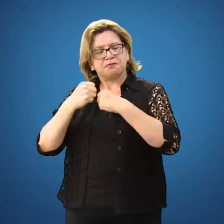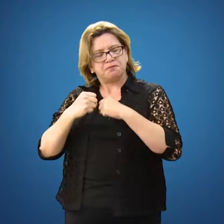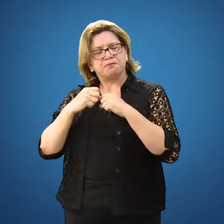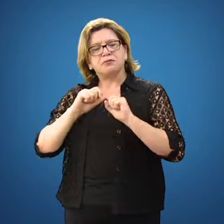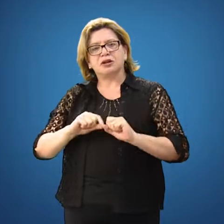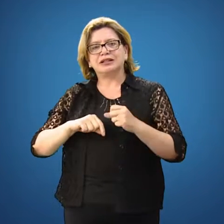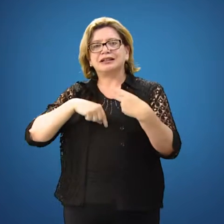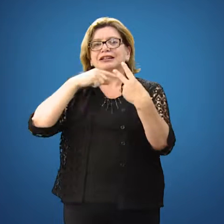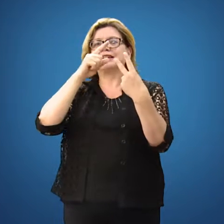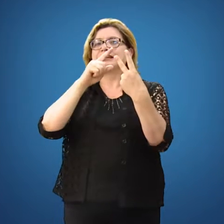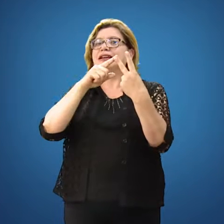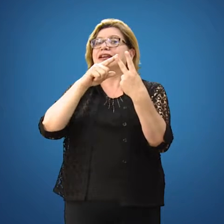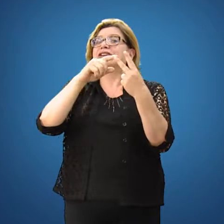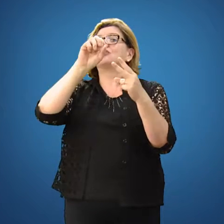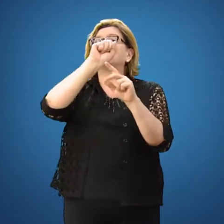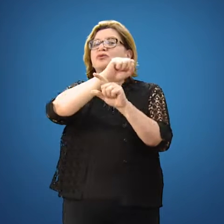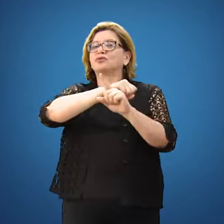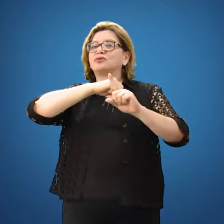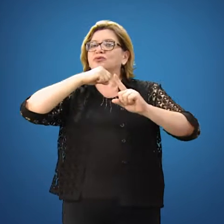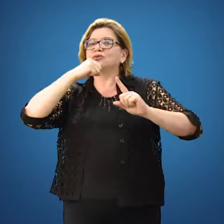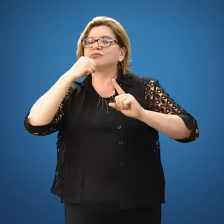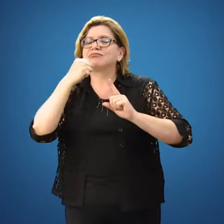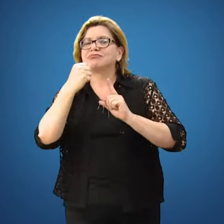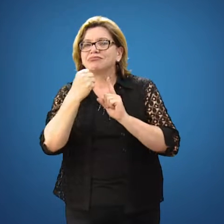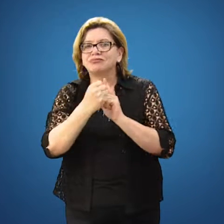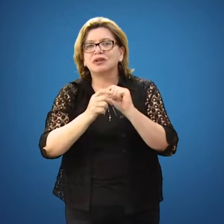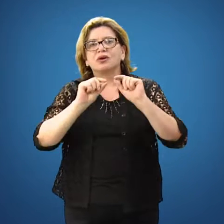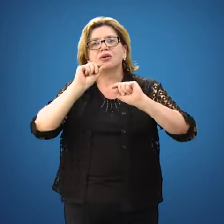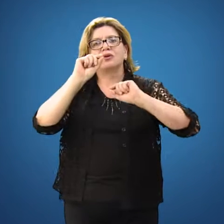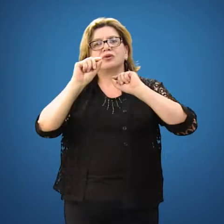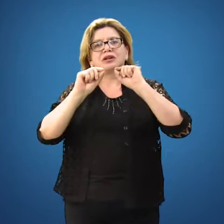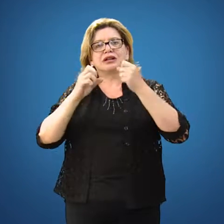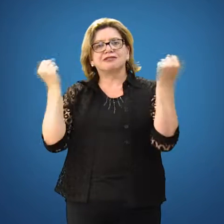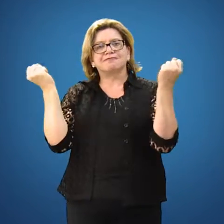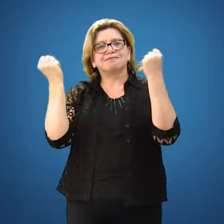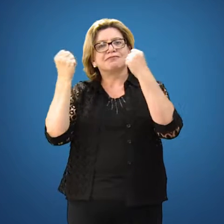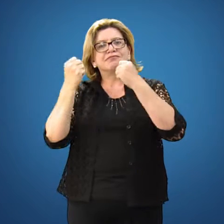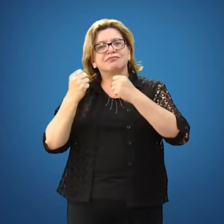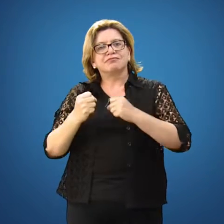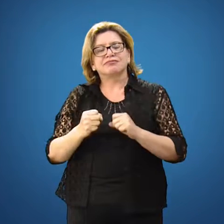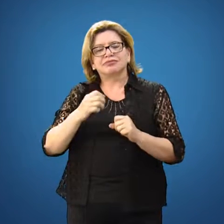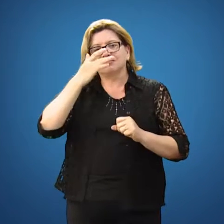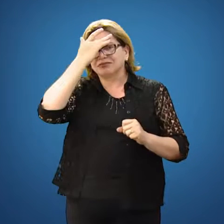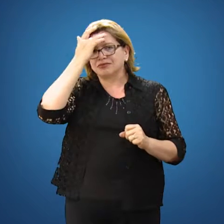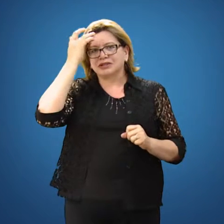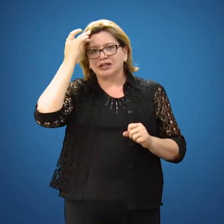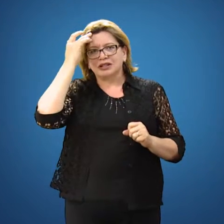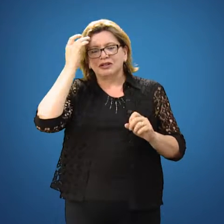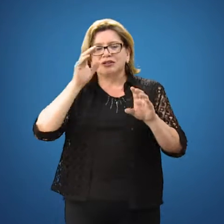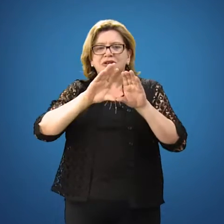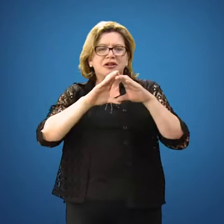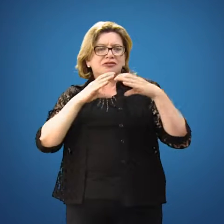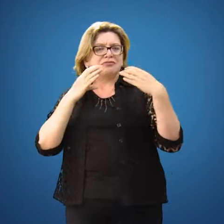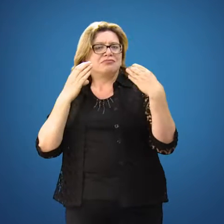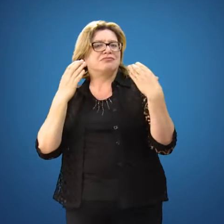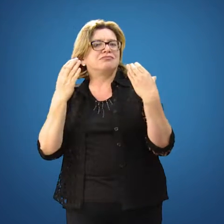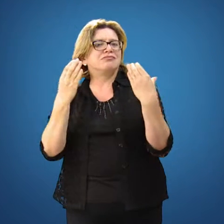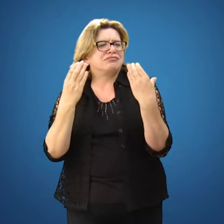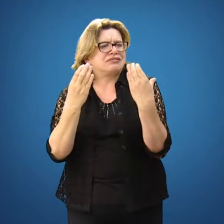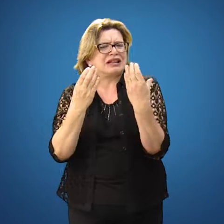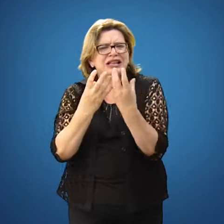social, que, na verdade, potencializa a capacidade dos membros de uma comunidade a